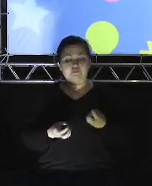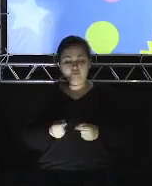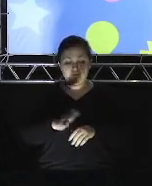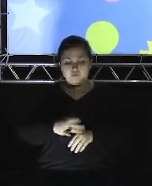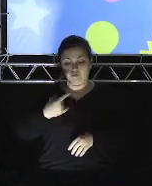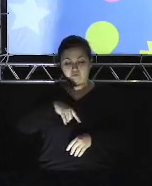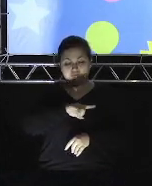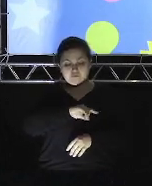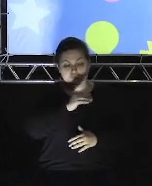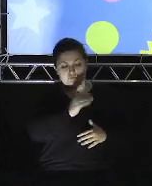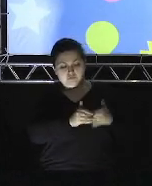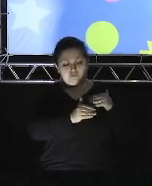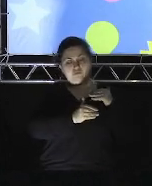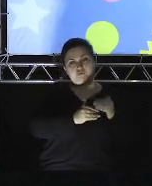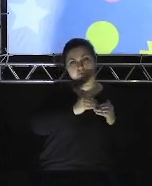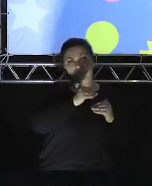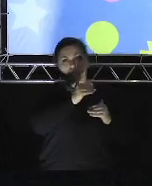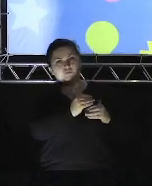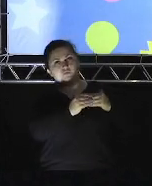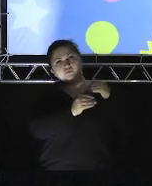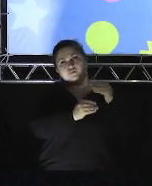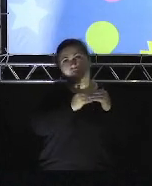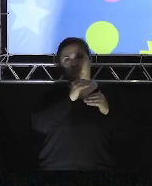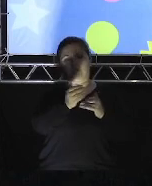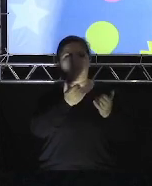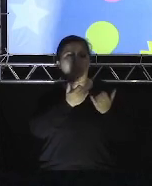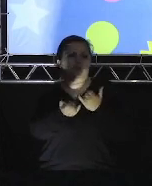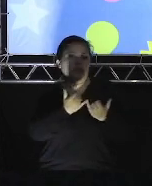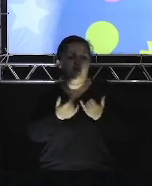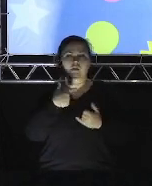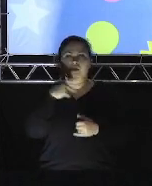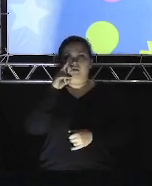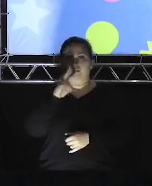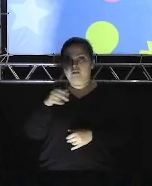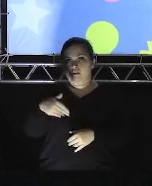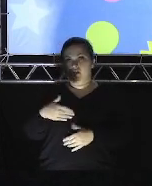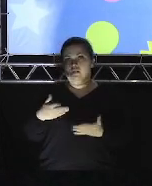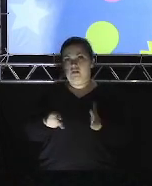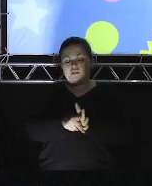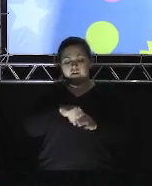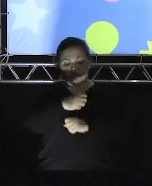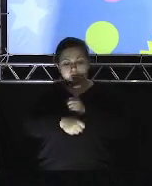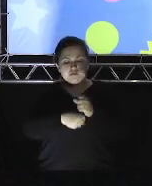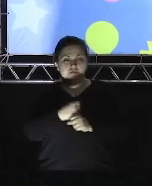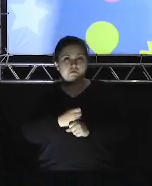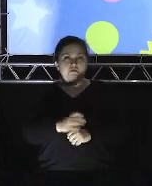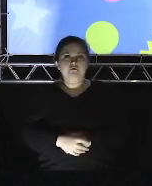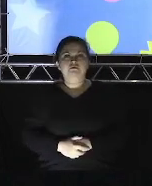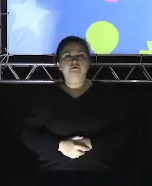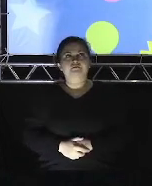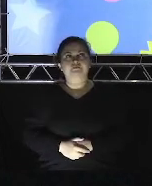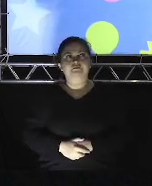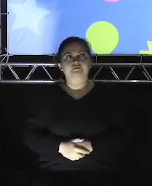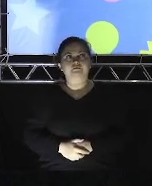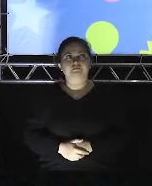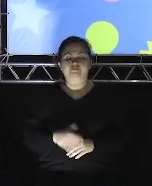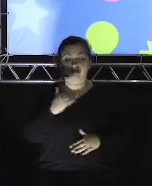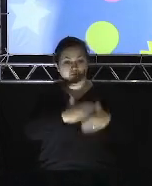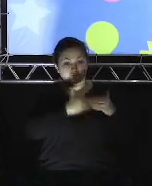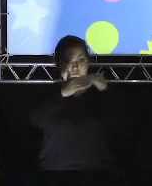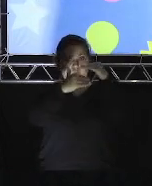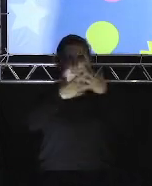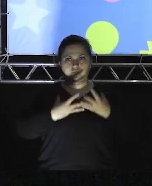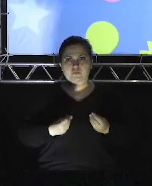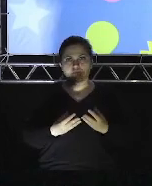a gente vai crescendo, e por exemplo, o Neon virou unicórnio nesse ano, no início do ano. Cresceu